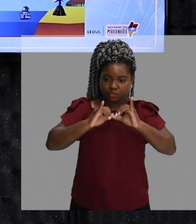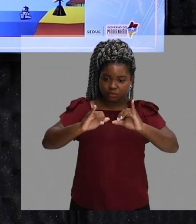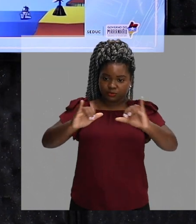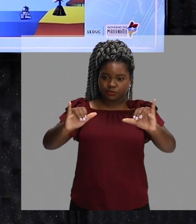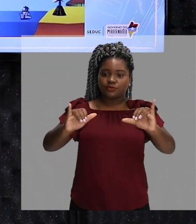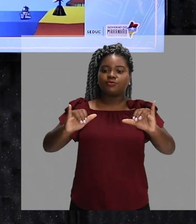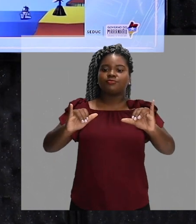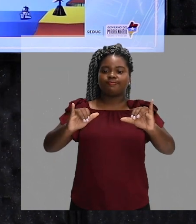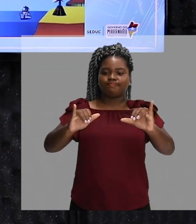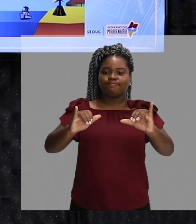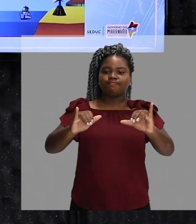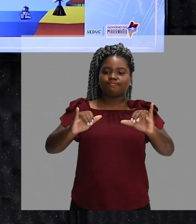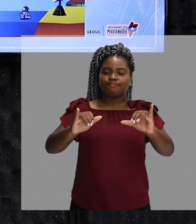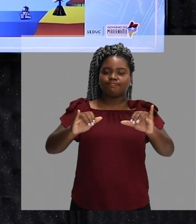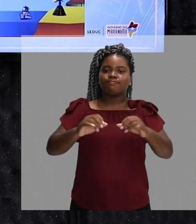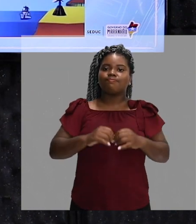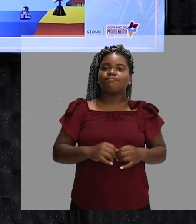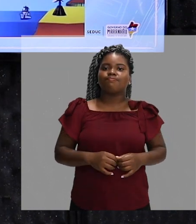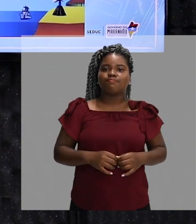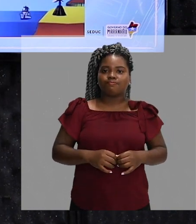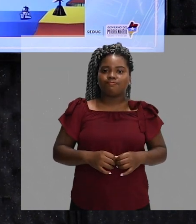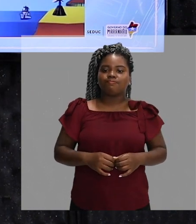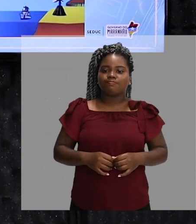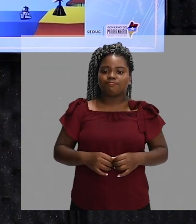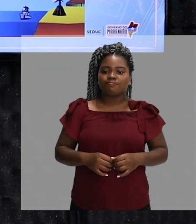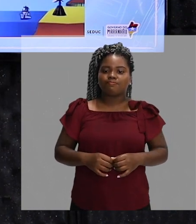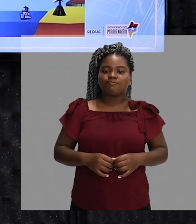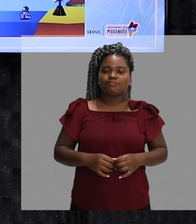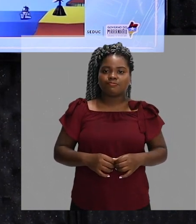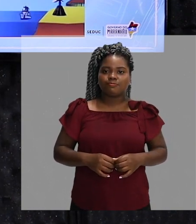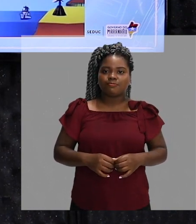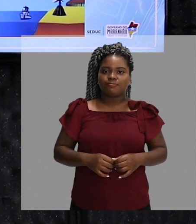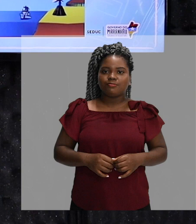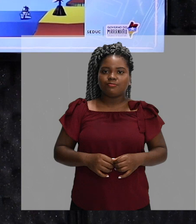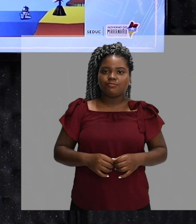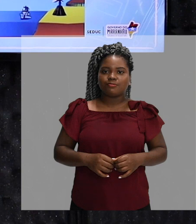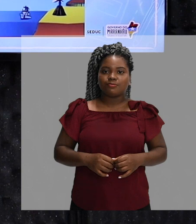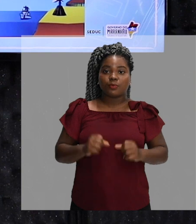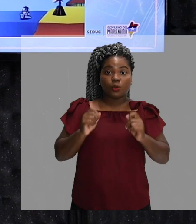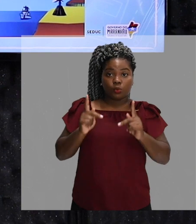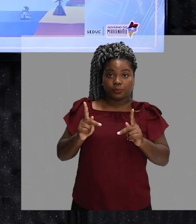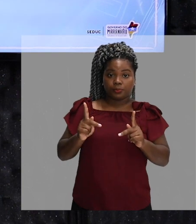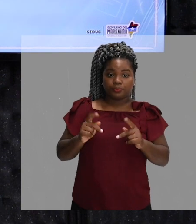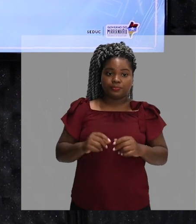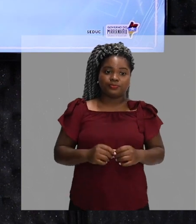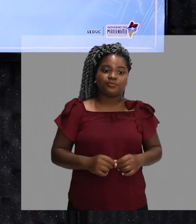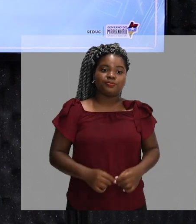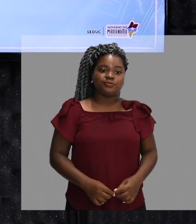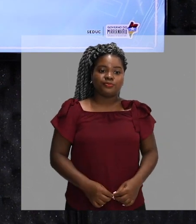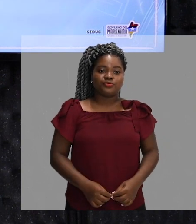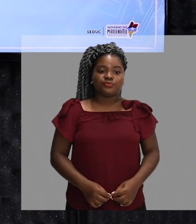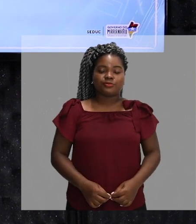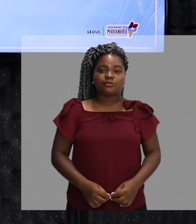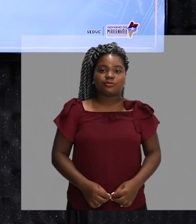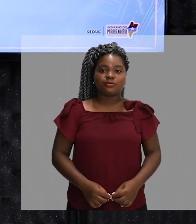uma estação de recepção, depois será produzida a imagem sobre a superfície, ok? Um exemplo